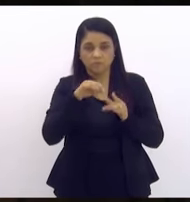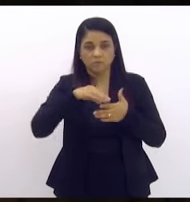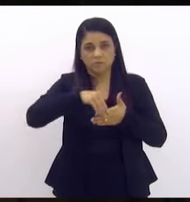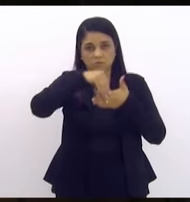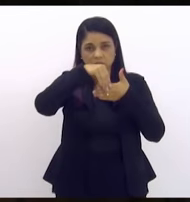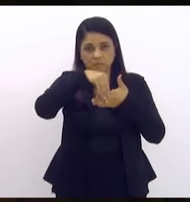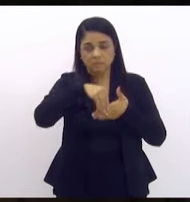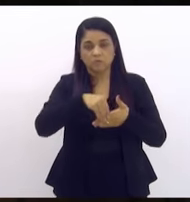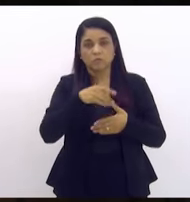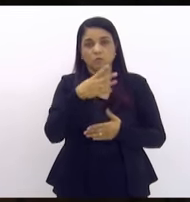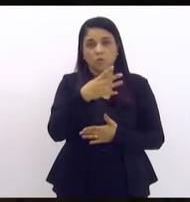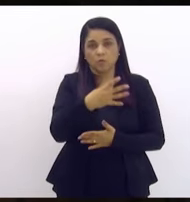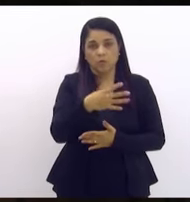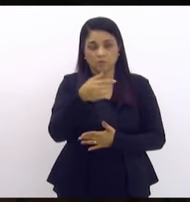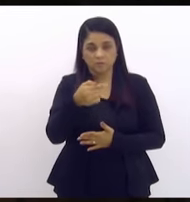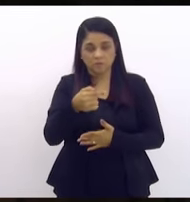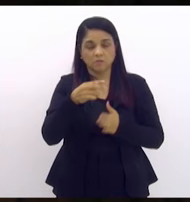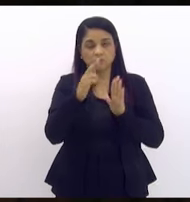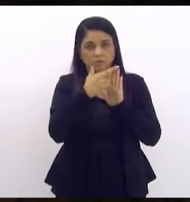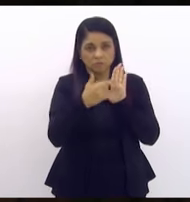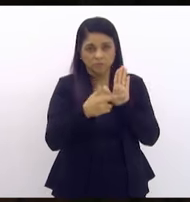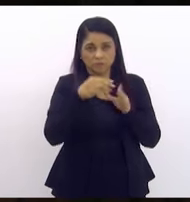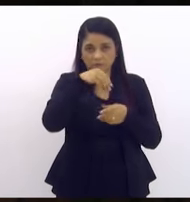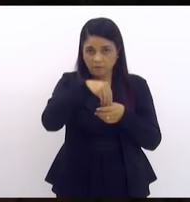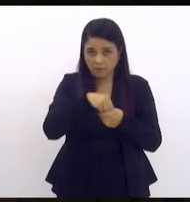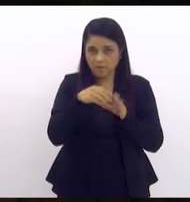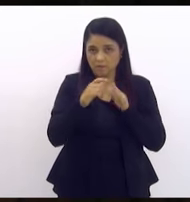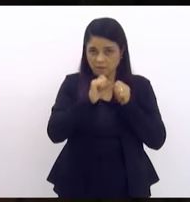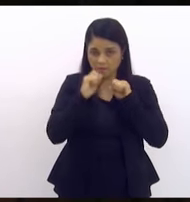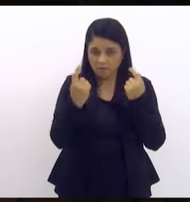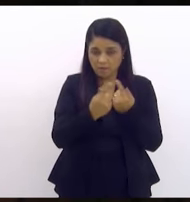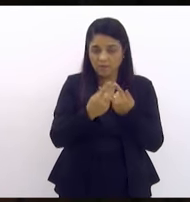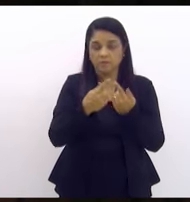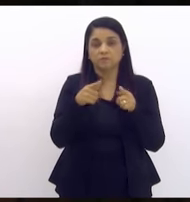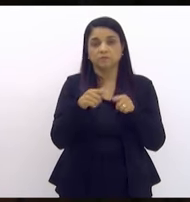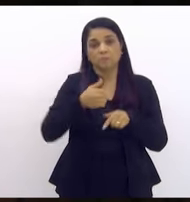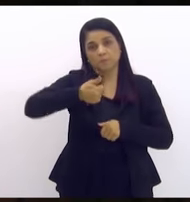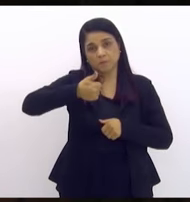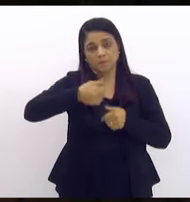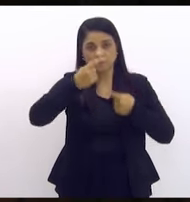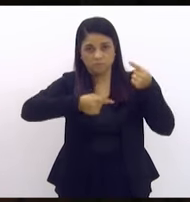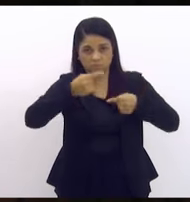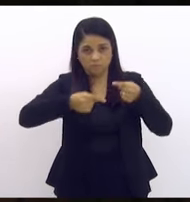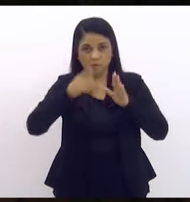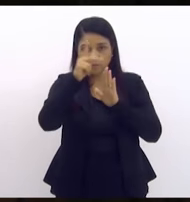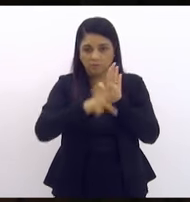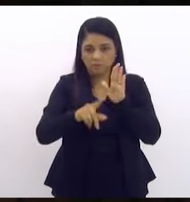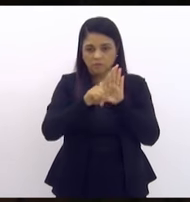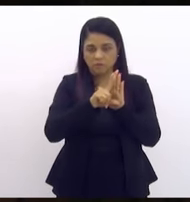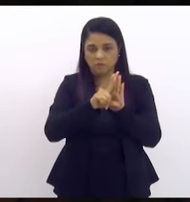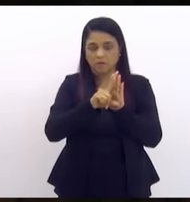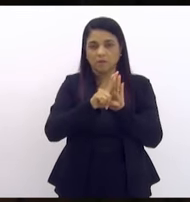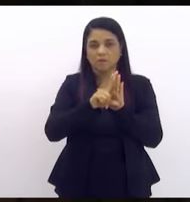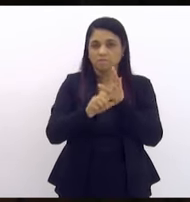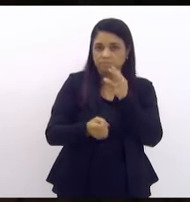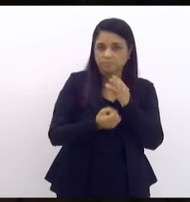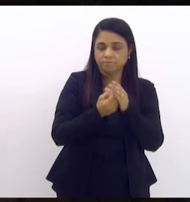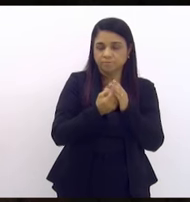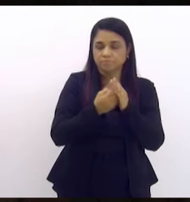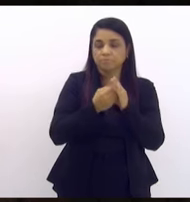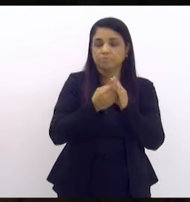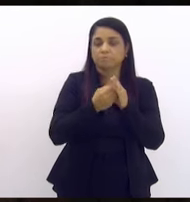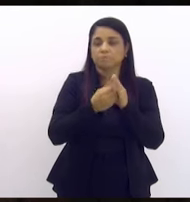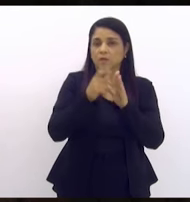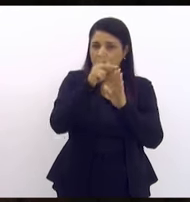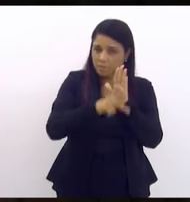1º do artigo 47 do Regimento Interno, em tramitação ordinária, em primeira discussão, projeto de lei de autoria, no, projeto de